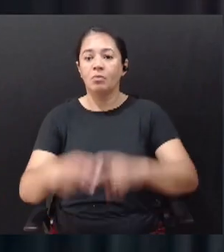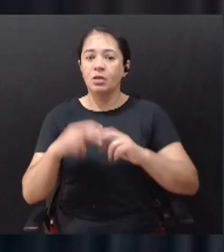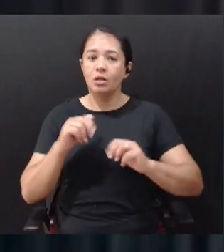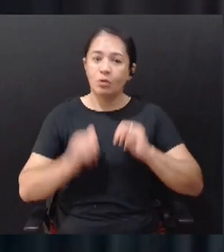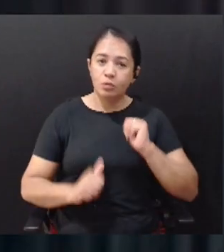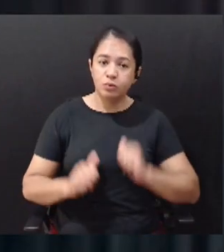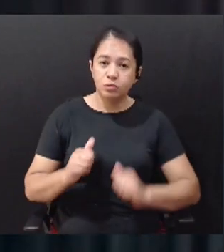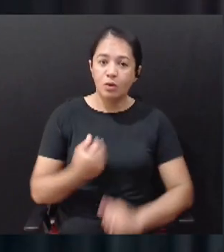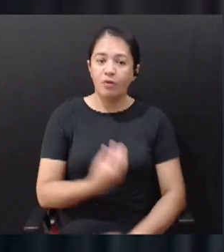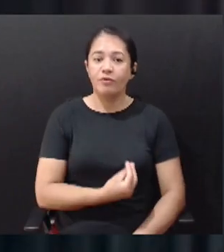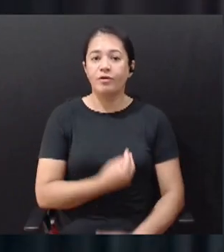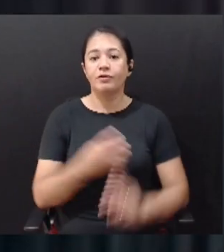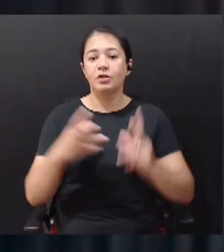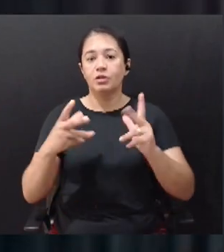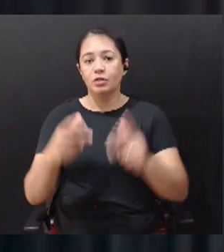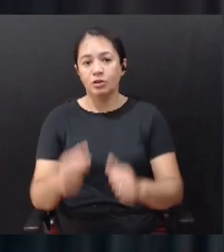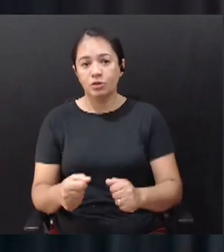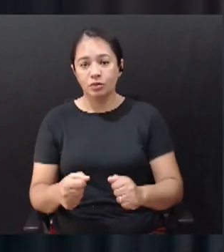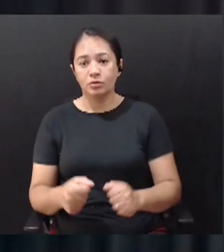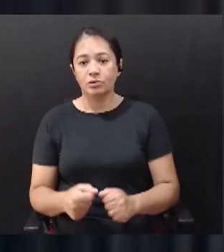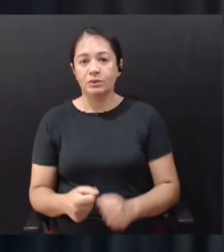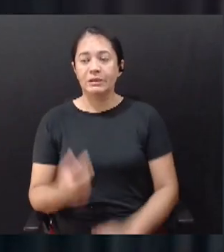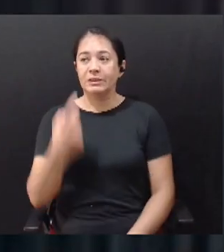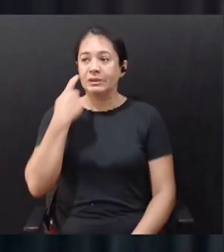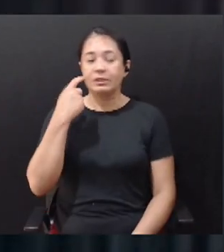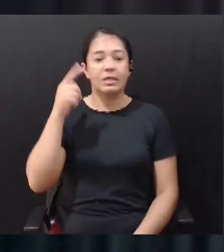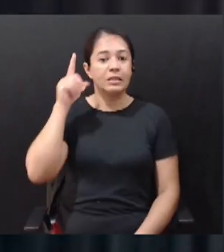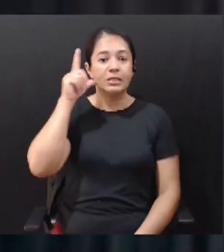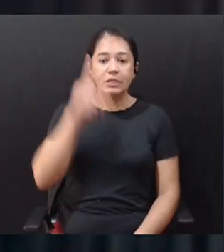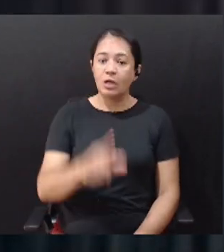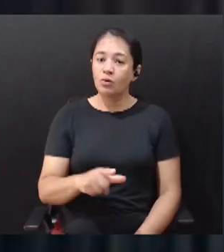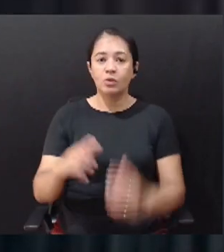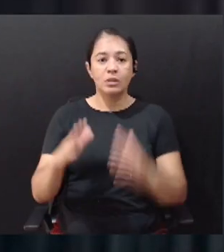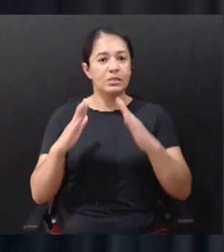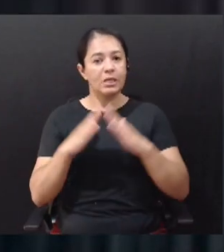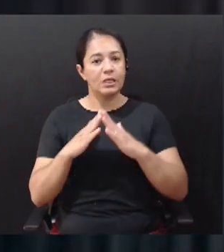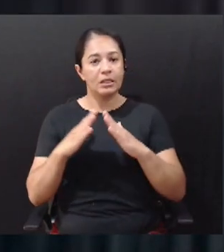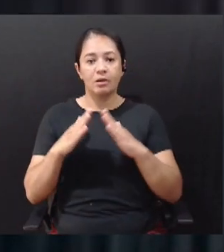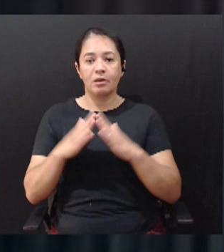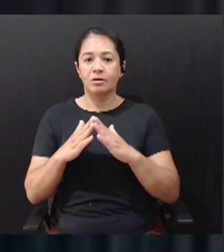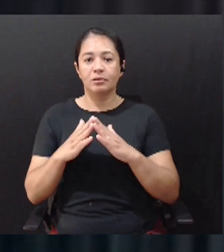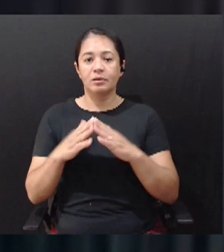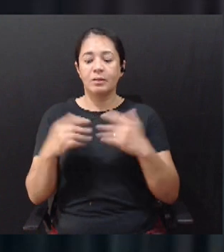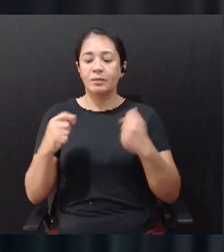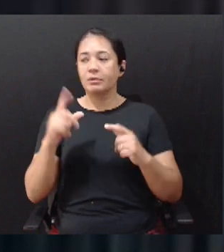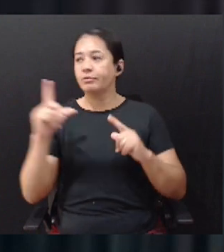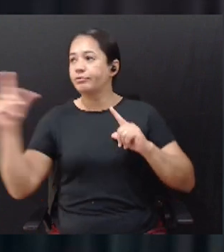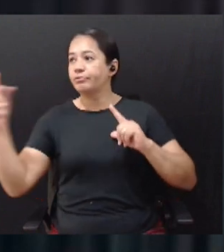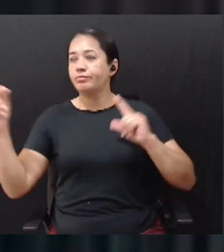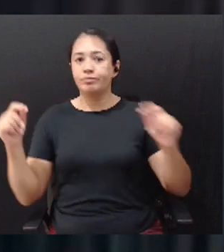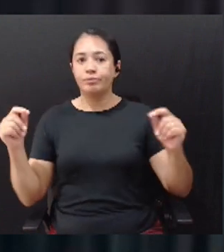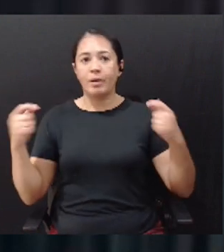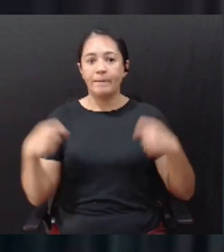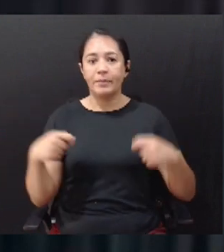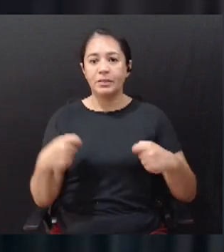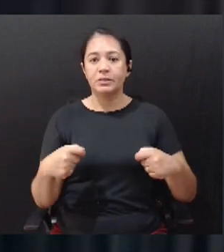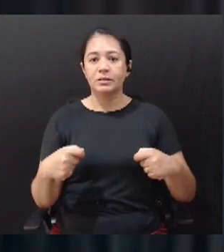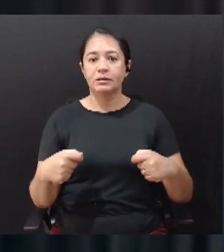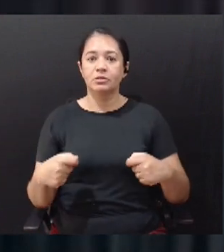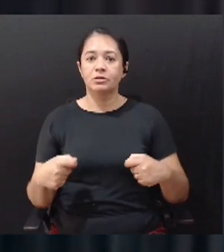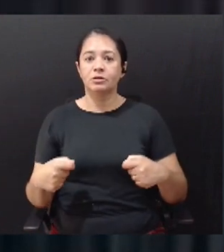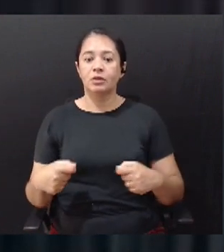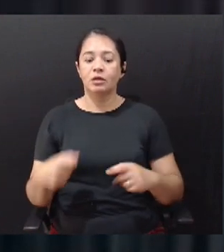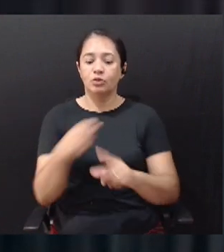que chegou sexta-feira, não consegue nem ficar em casa, tenho que sair, tenho que estar no meio social,